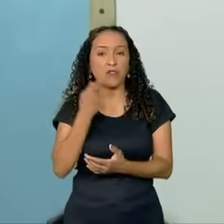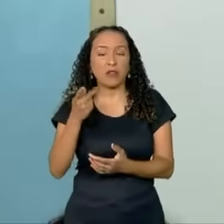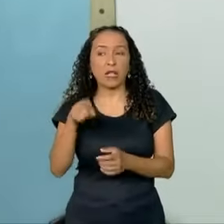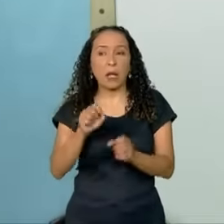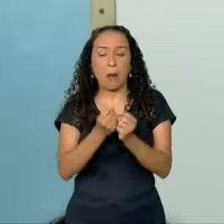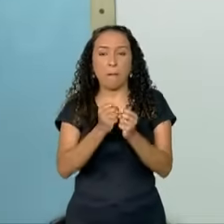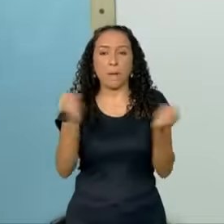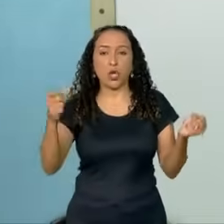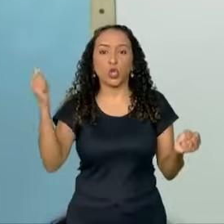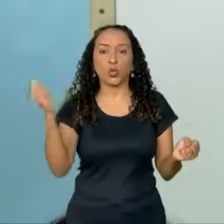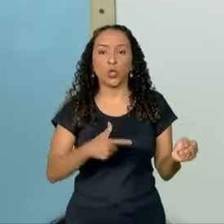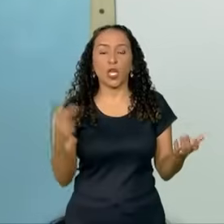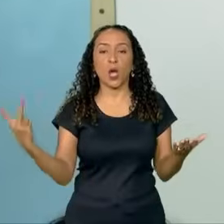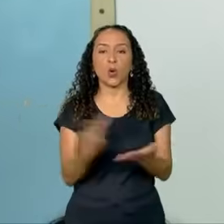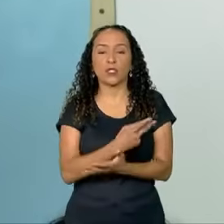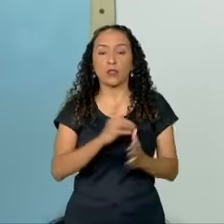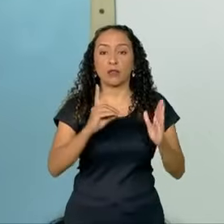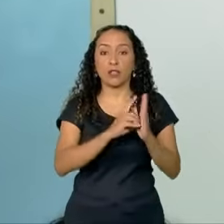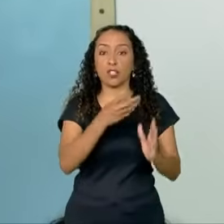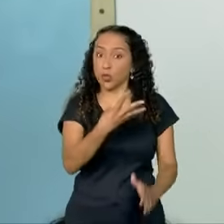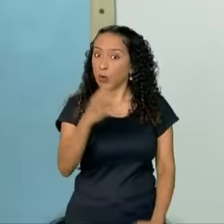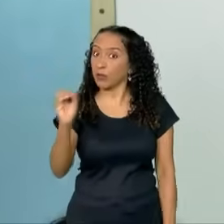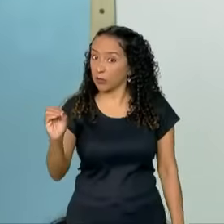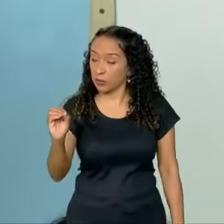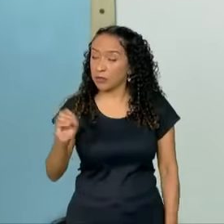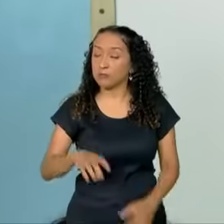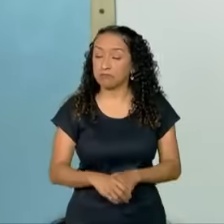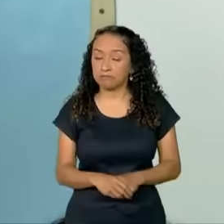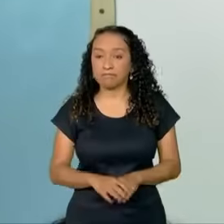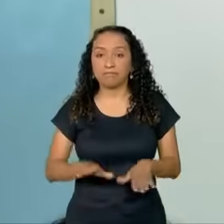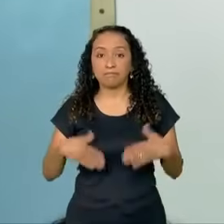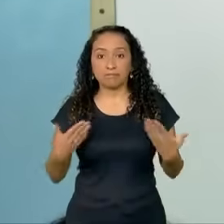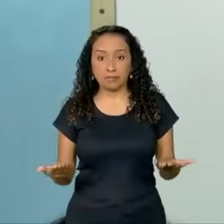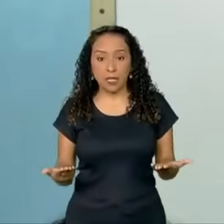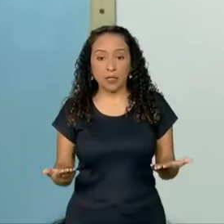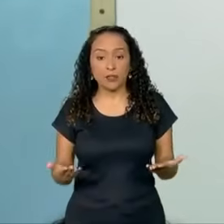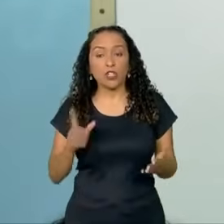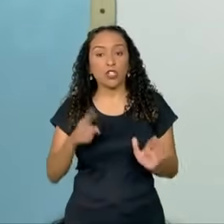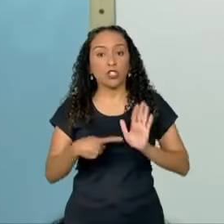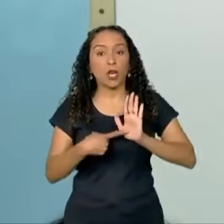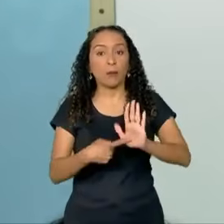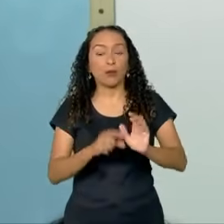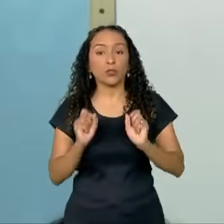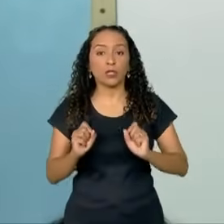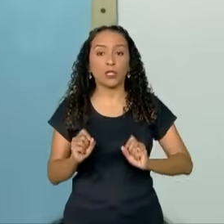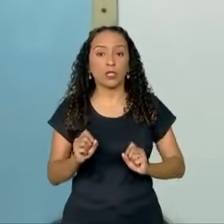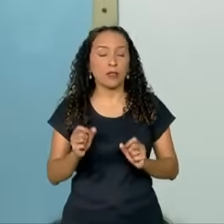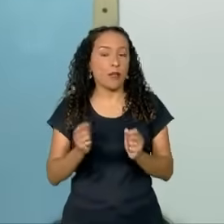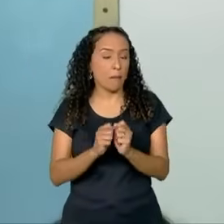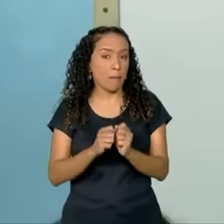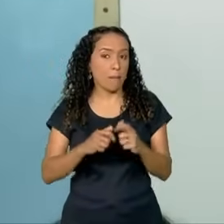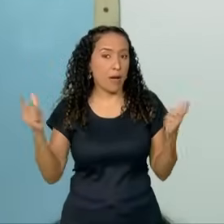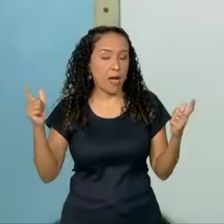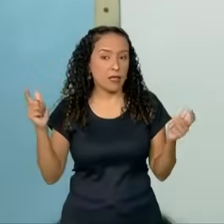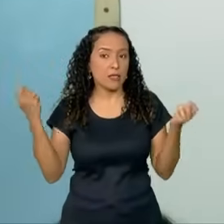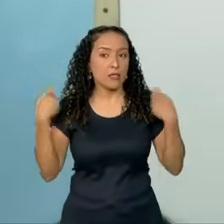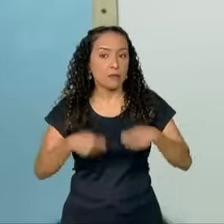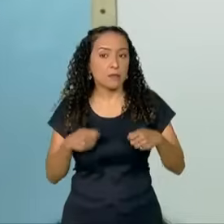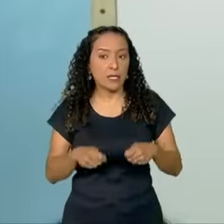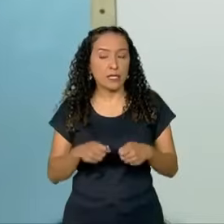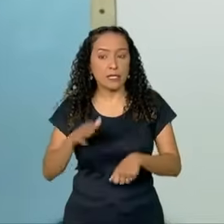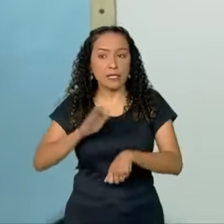maior do que o que aconteceu na década de 40. Então, isso já demonstra o quanto mais nós temos que